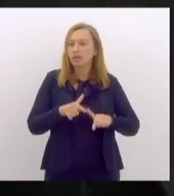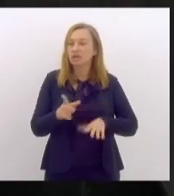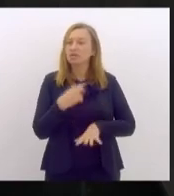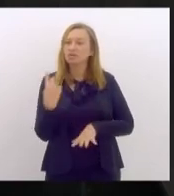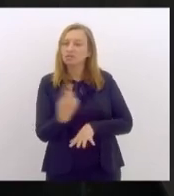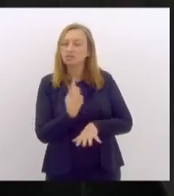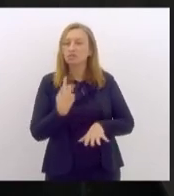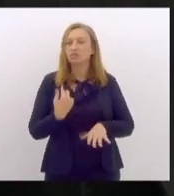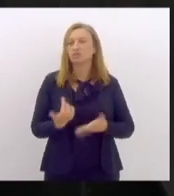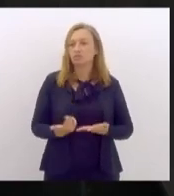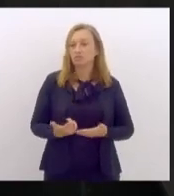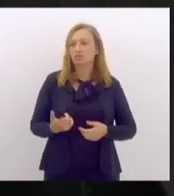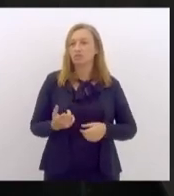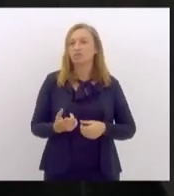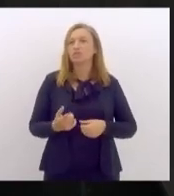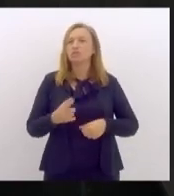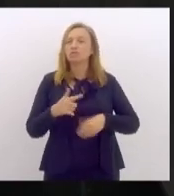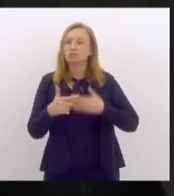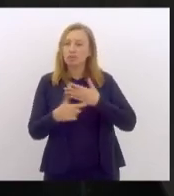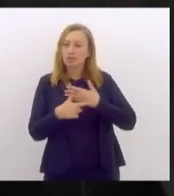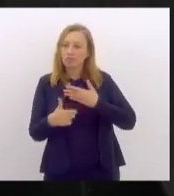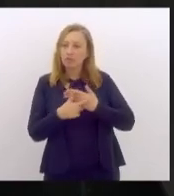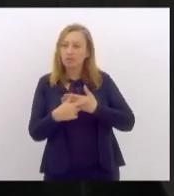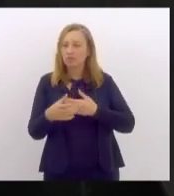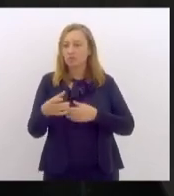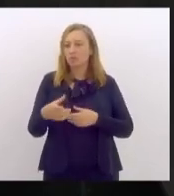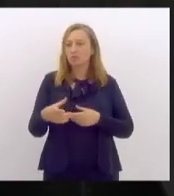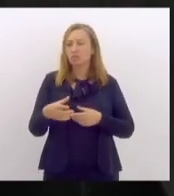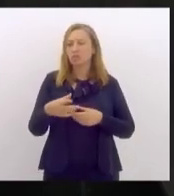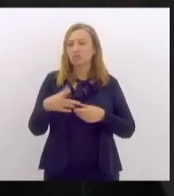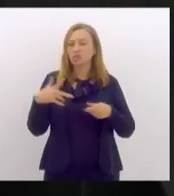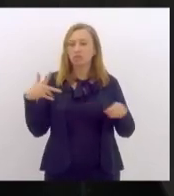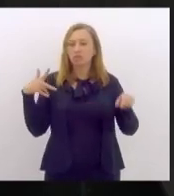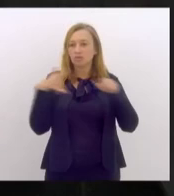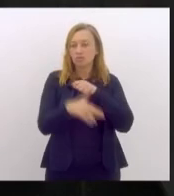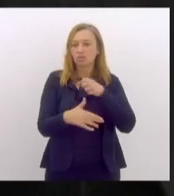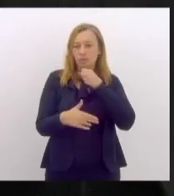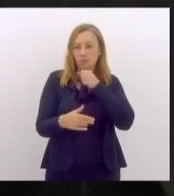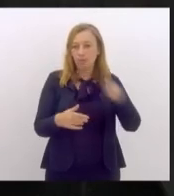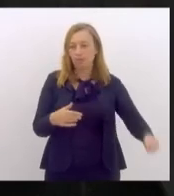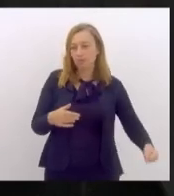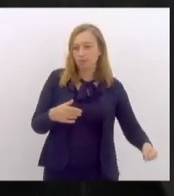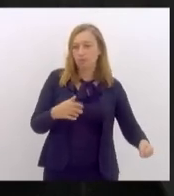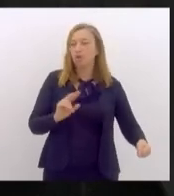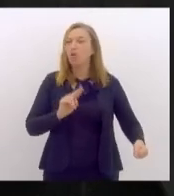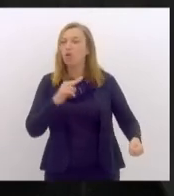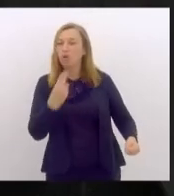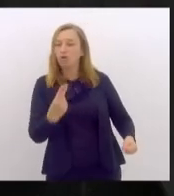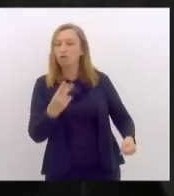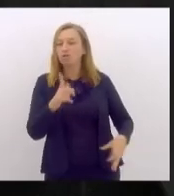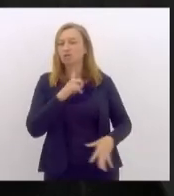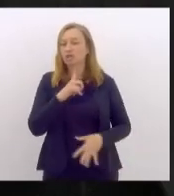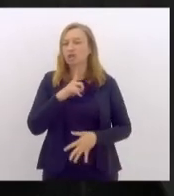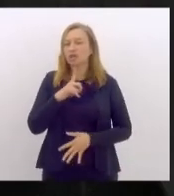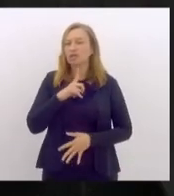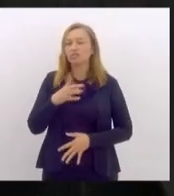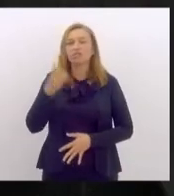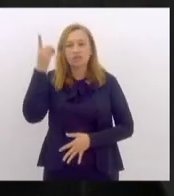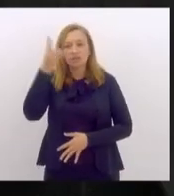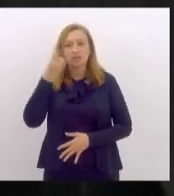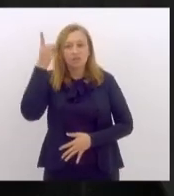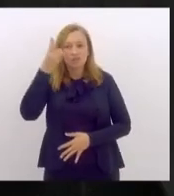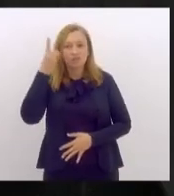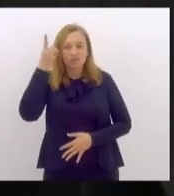mandatos ou se os nossos microfones retirados das nossas mãos ou se teremos deputados ainda